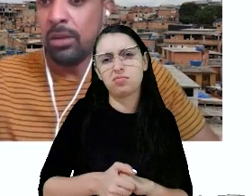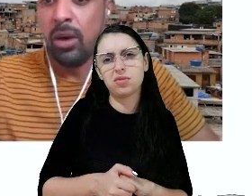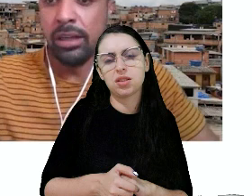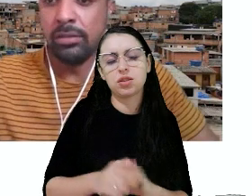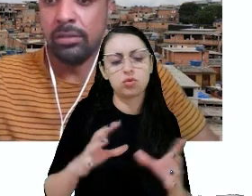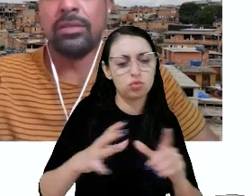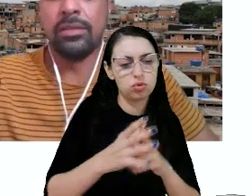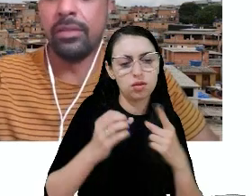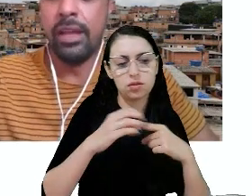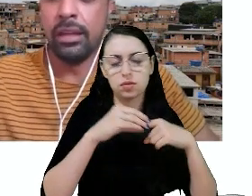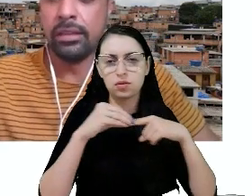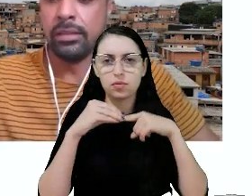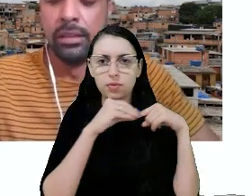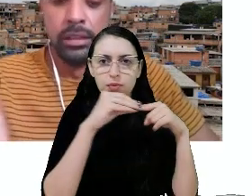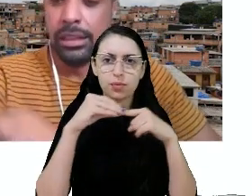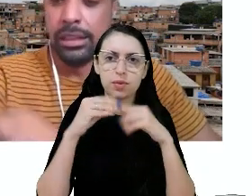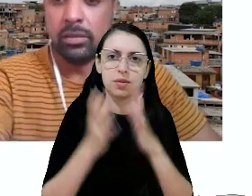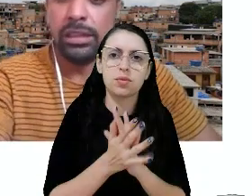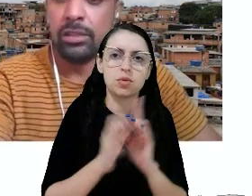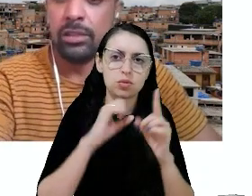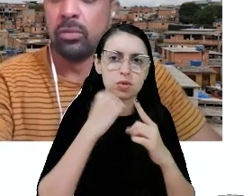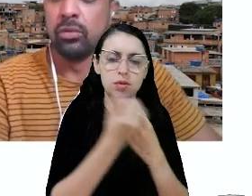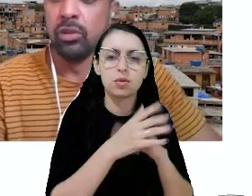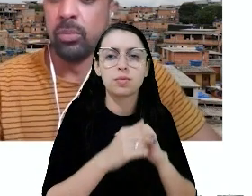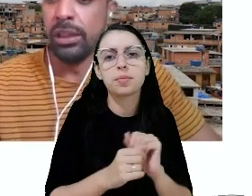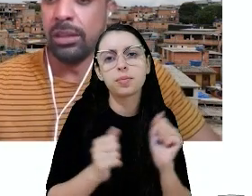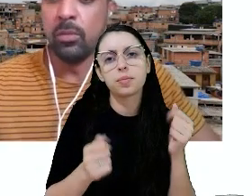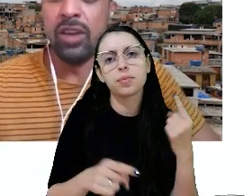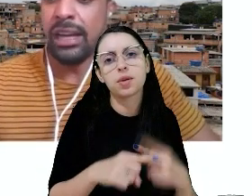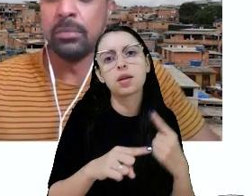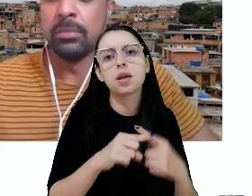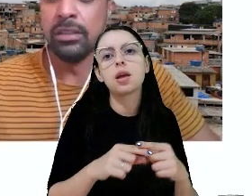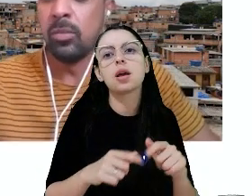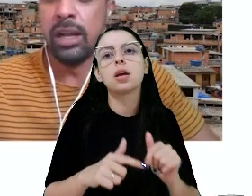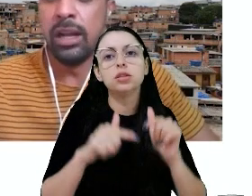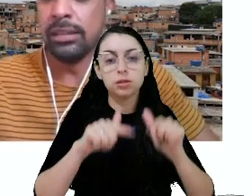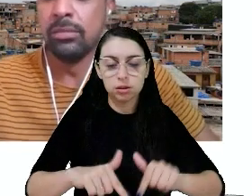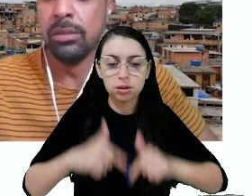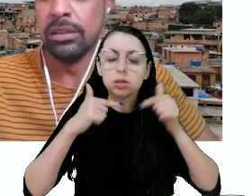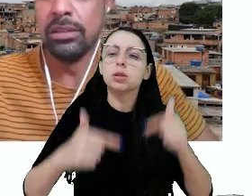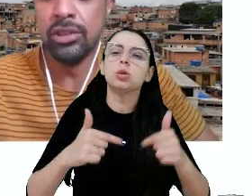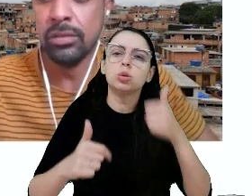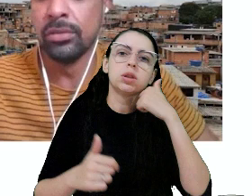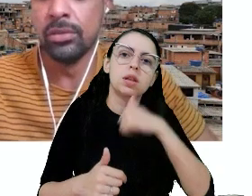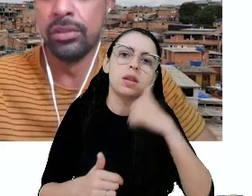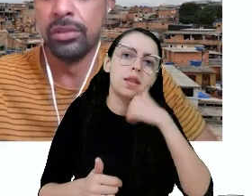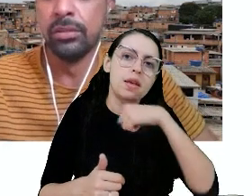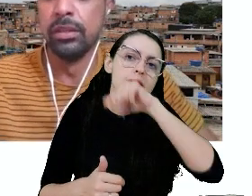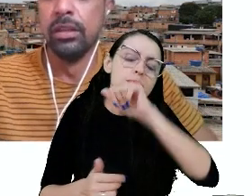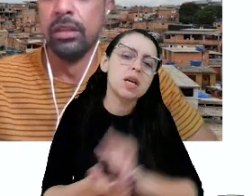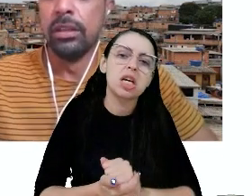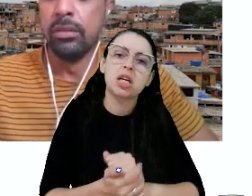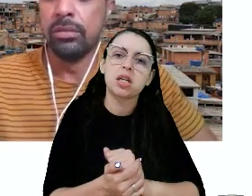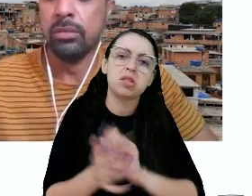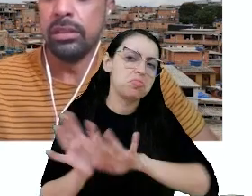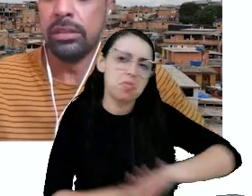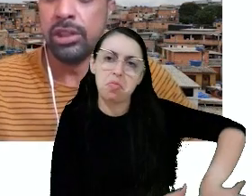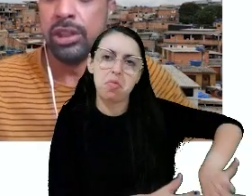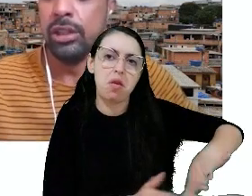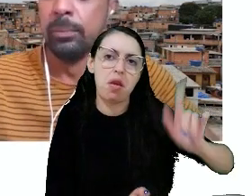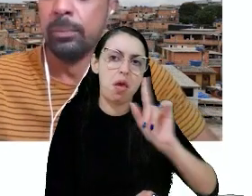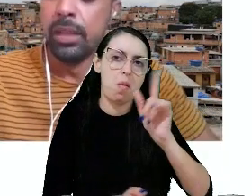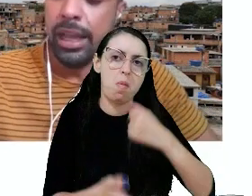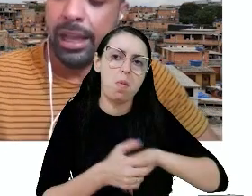só não é maior dentro das favelas e na sociedade como um todo, porque tem várias mães como essa que não estão desistindo dos seus filhos, que não